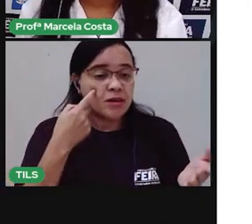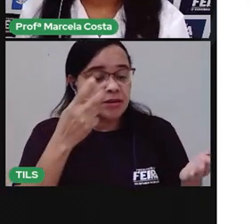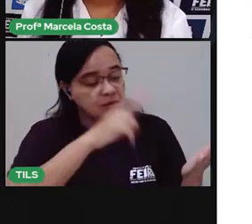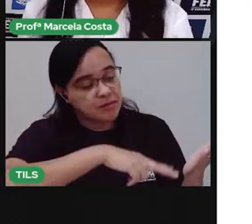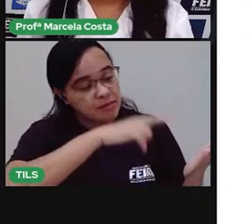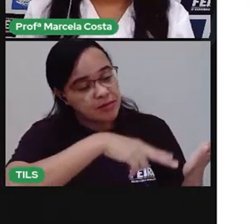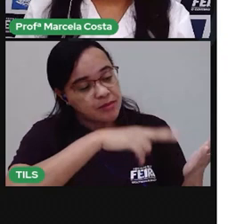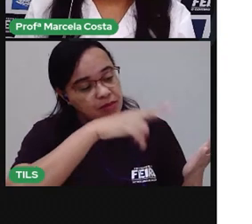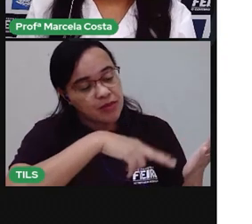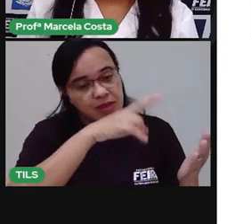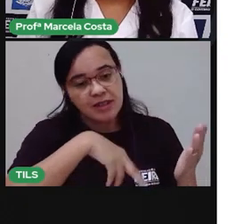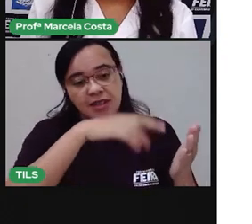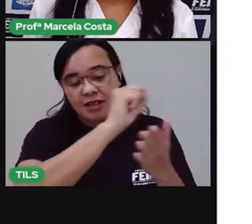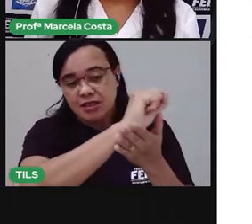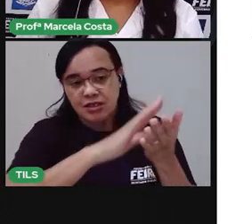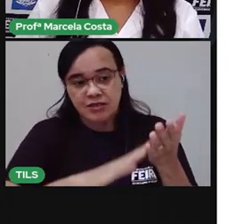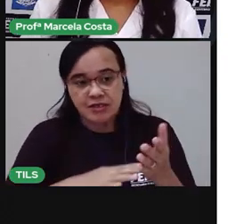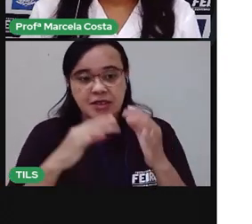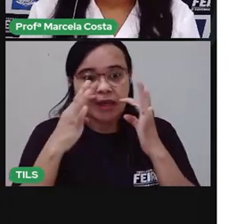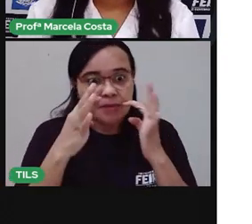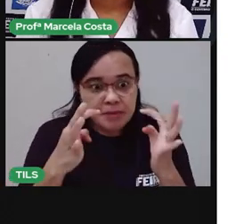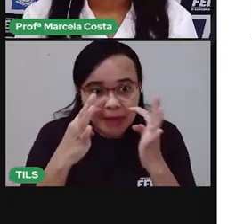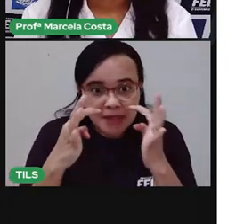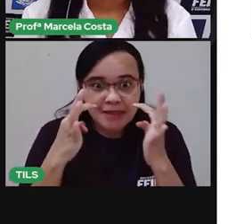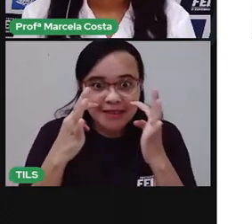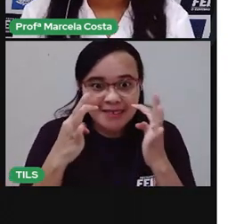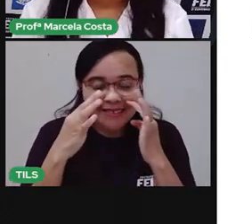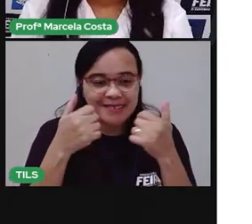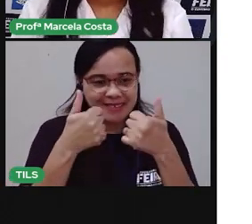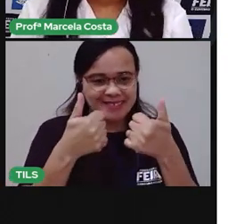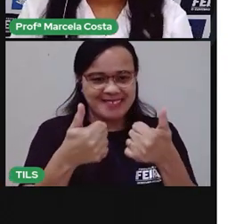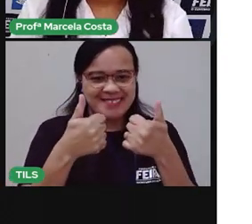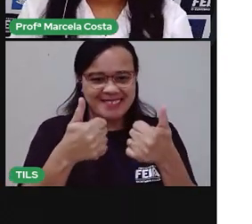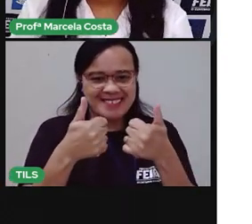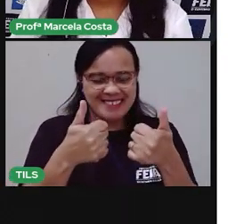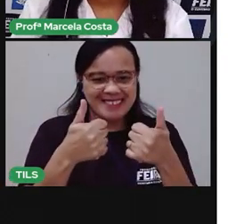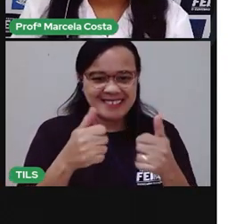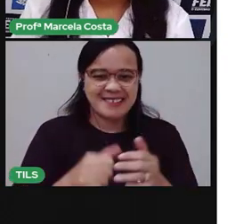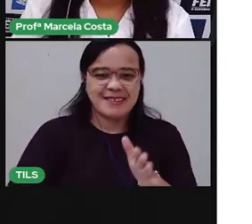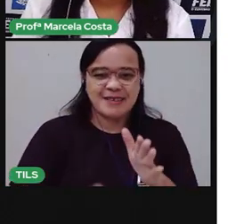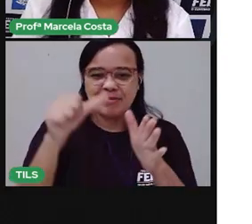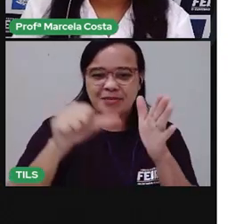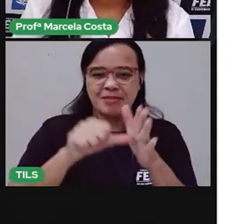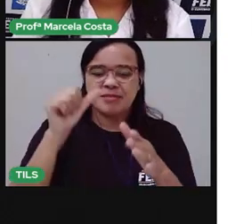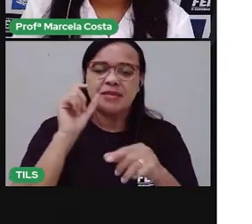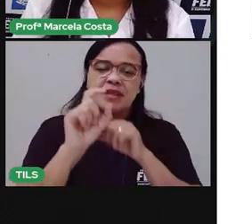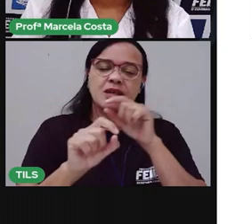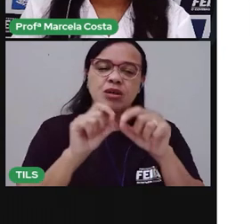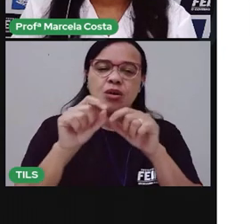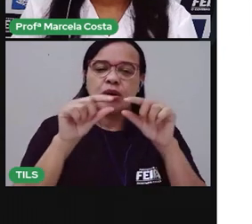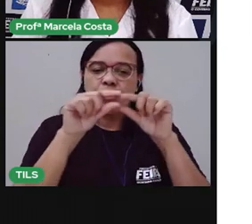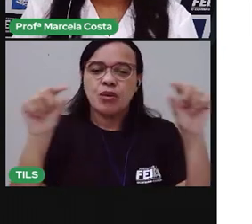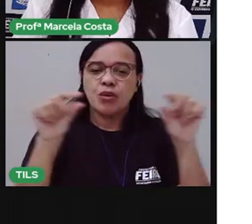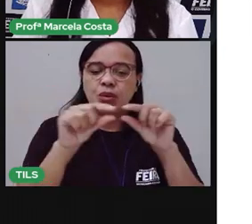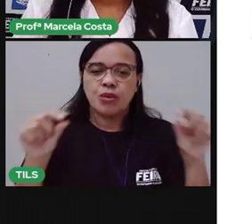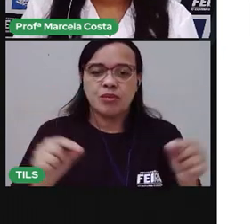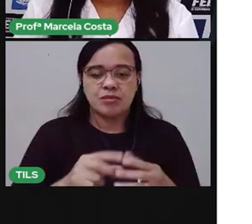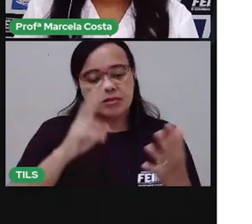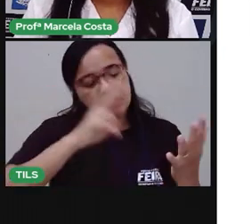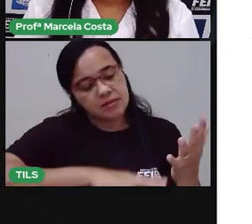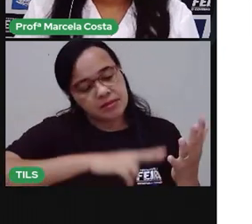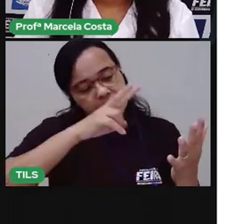aparece aí você vai me acompanhar é a primeira sentença diz assim